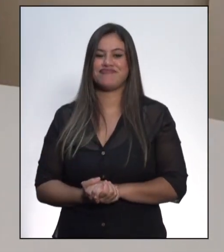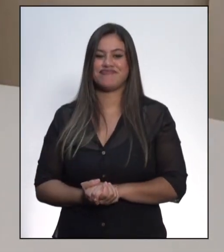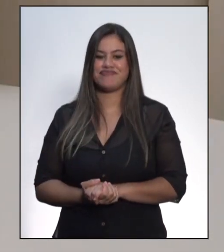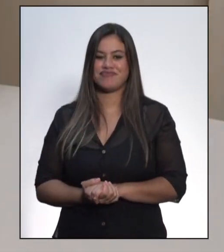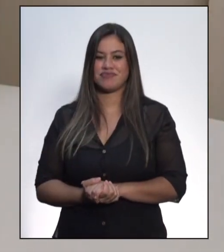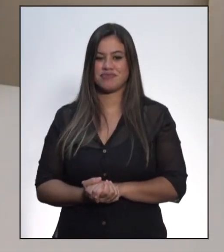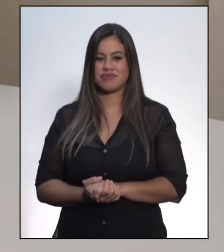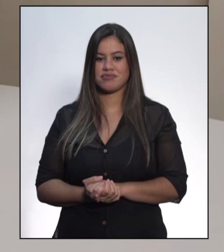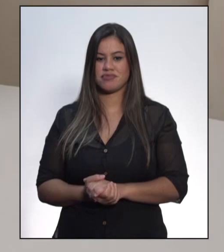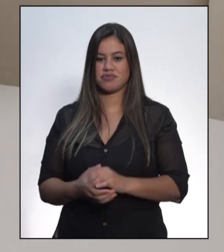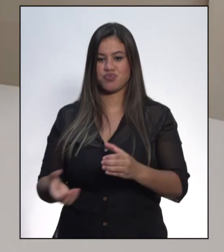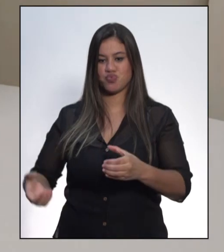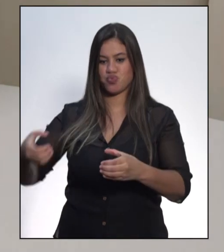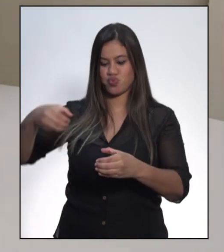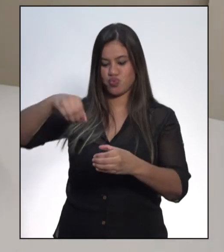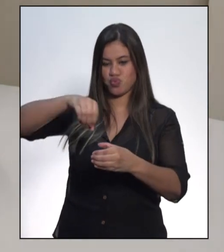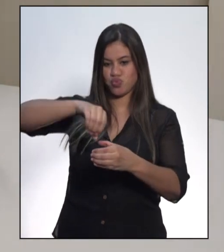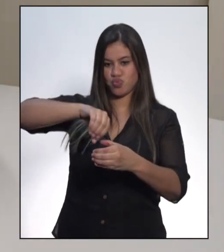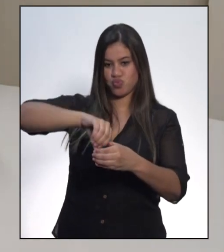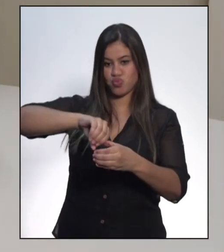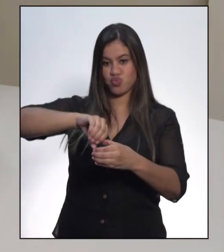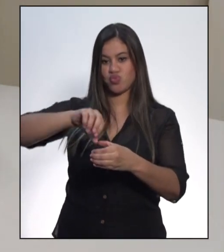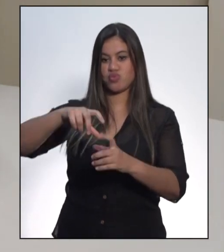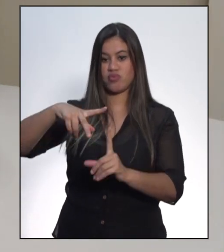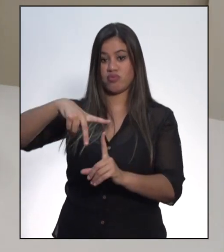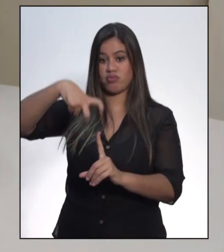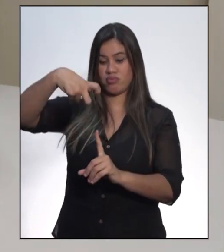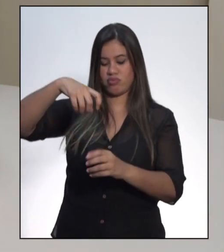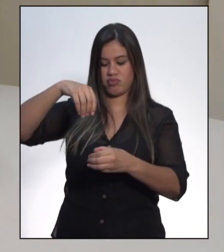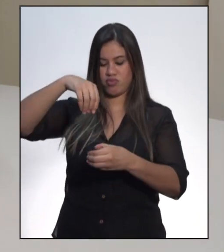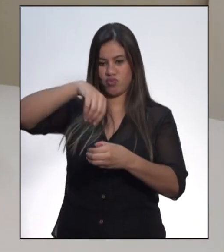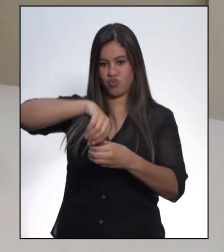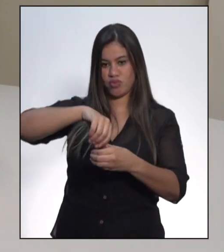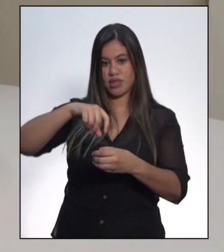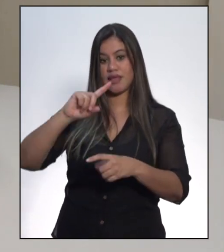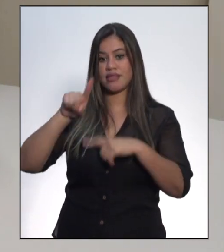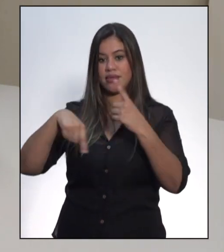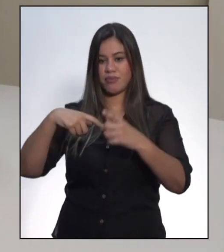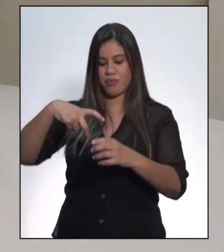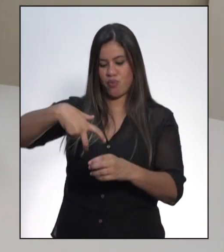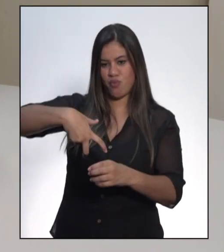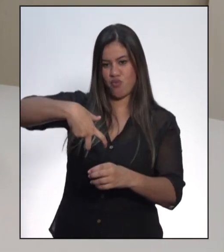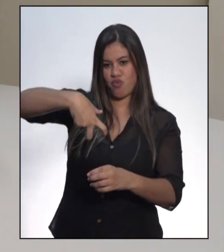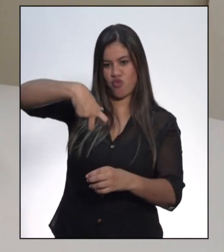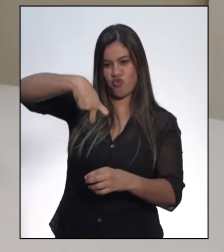Eu vou colocar uma quantidade de refrigerante dentro da seringa.